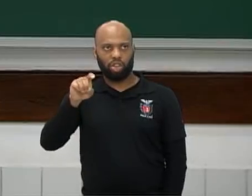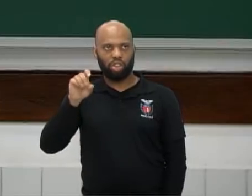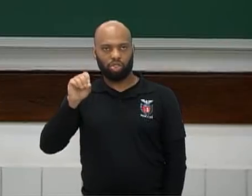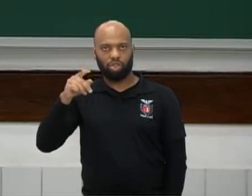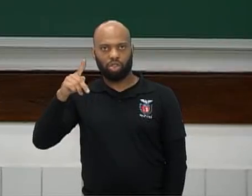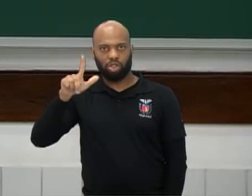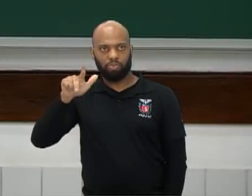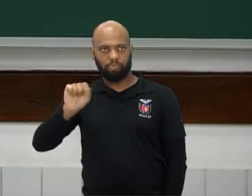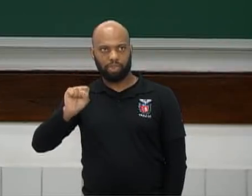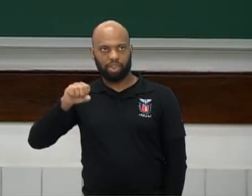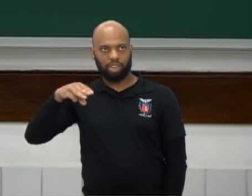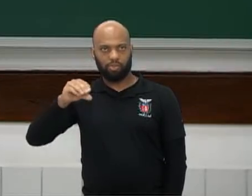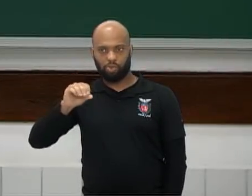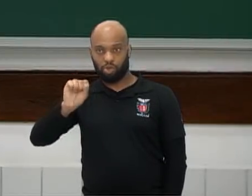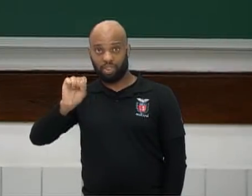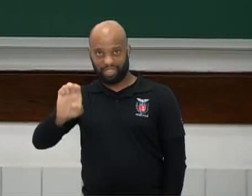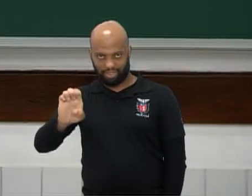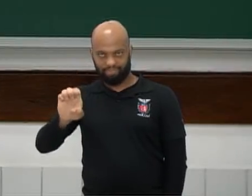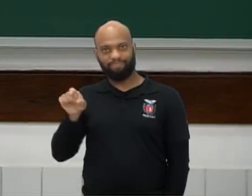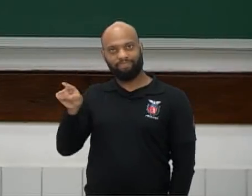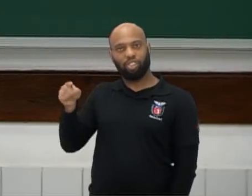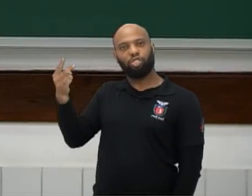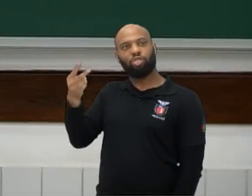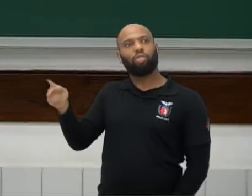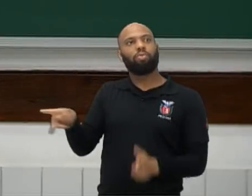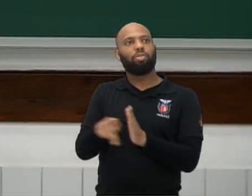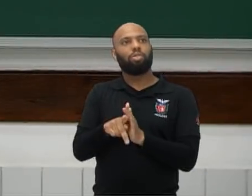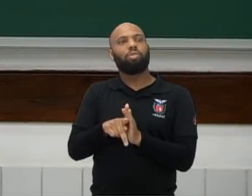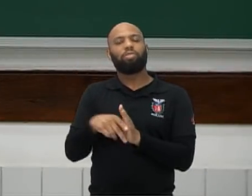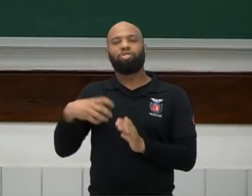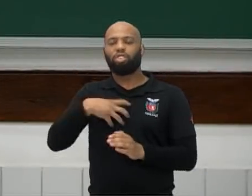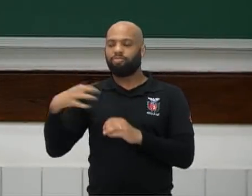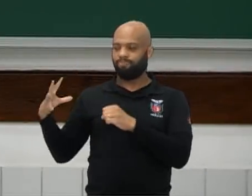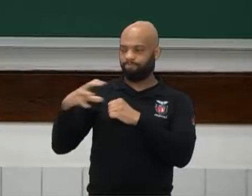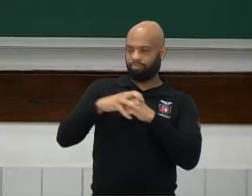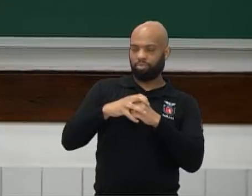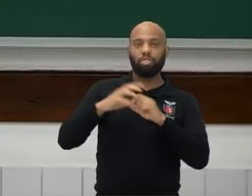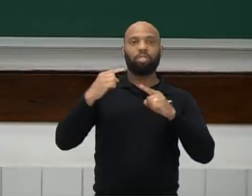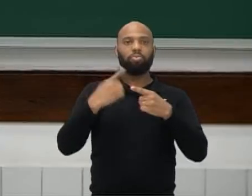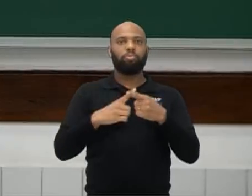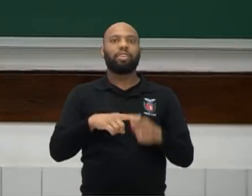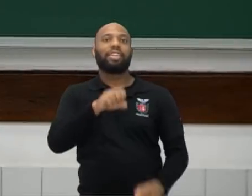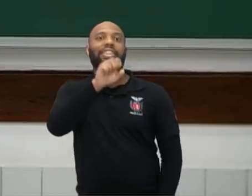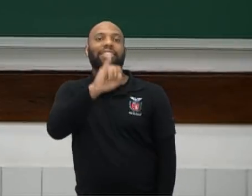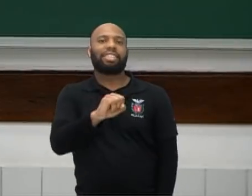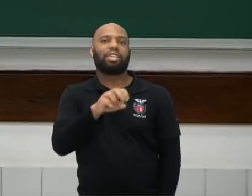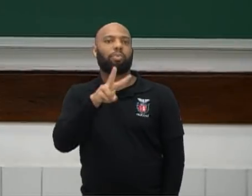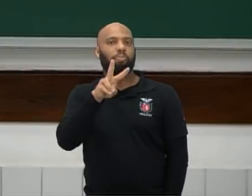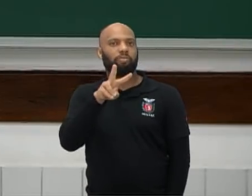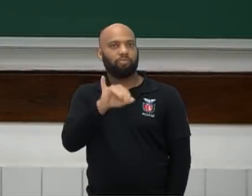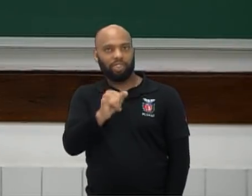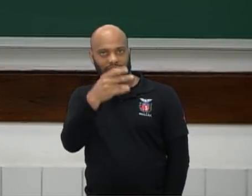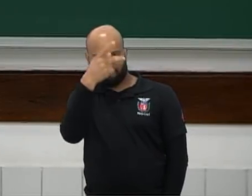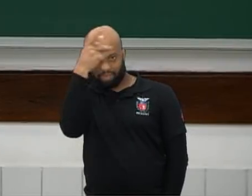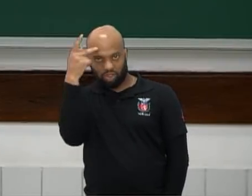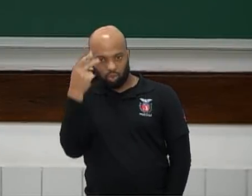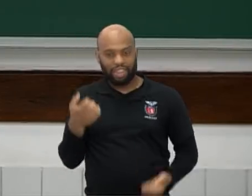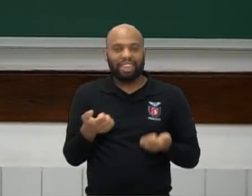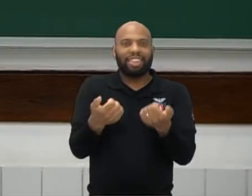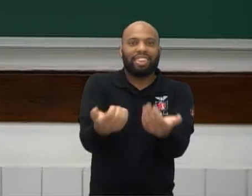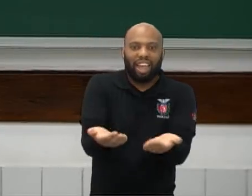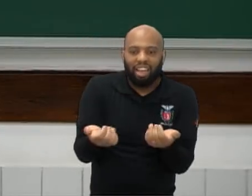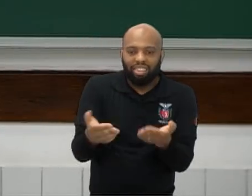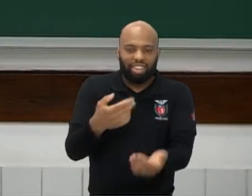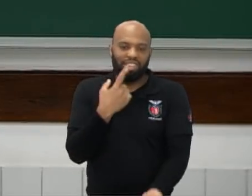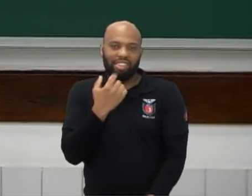doador vai para um banco de sangue e doa seu sangue, esse sangue é extremamente testado, ele passa por